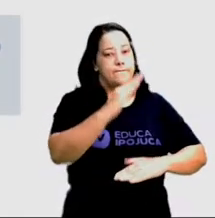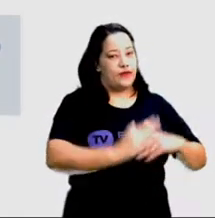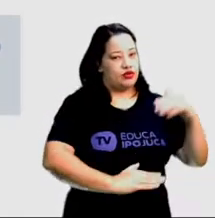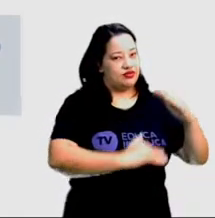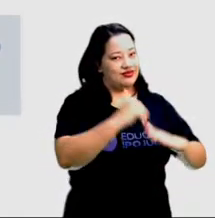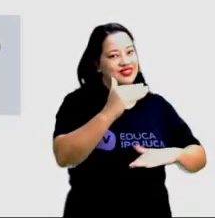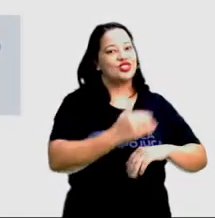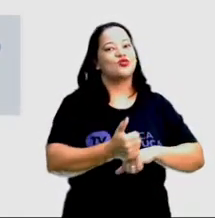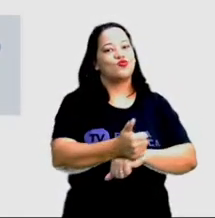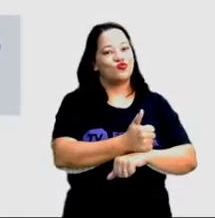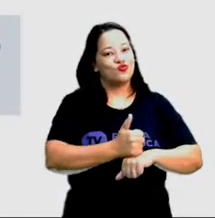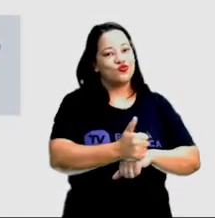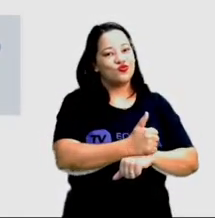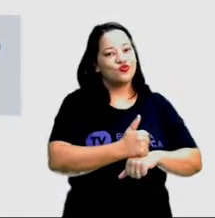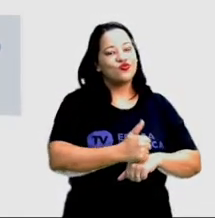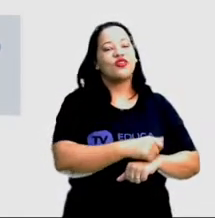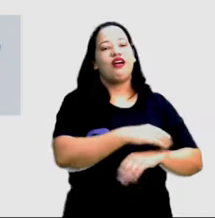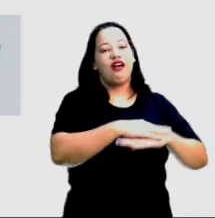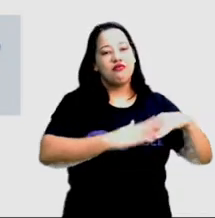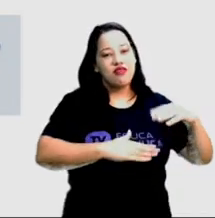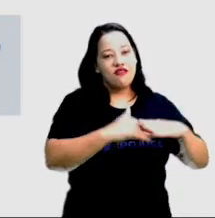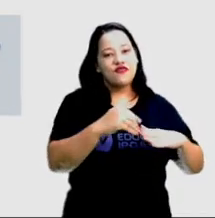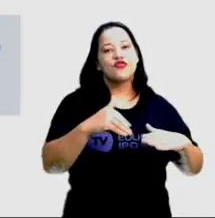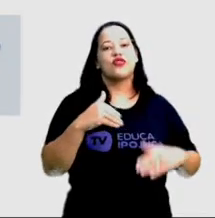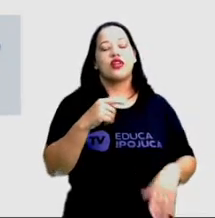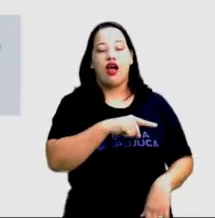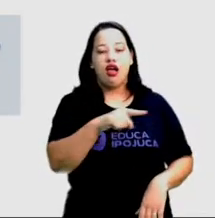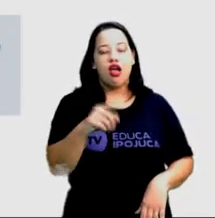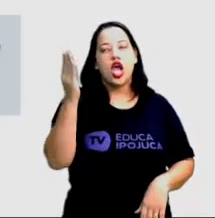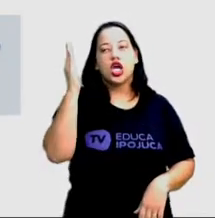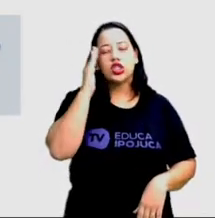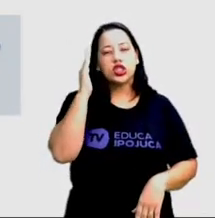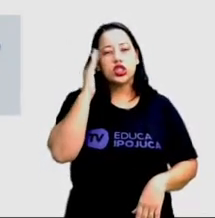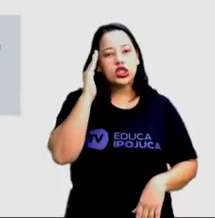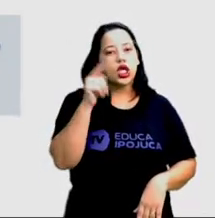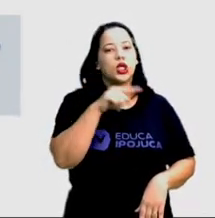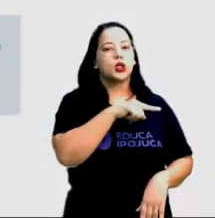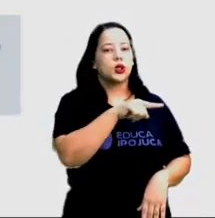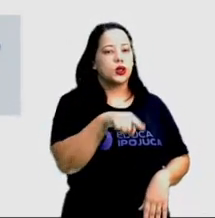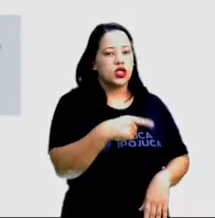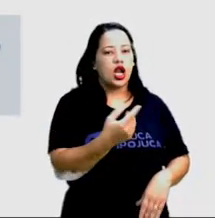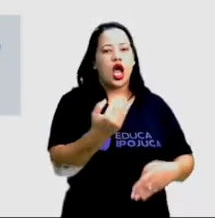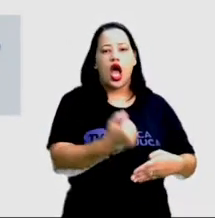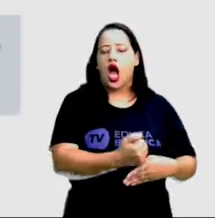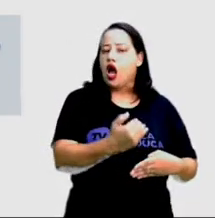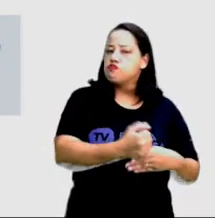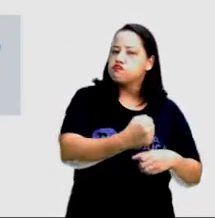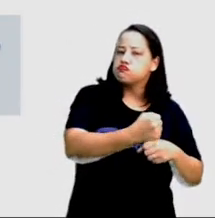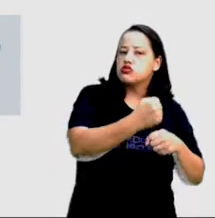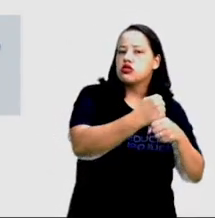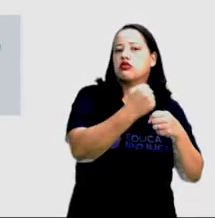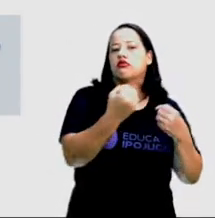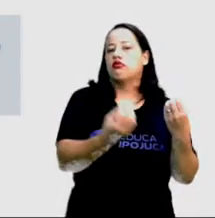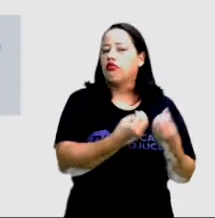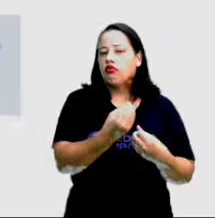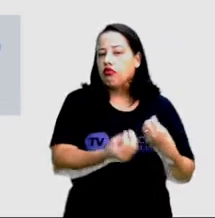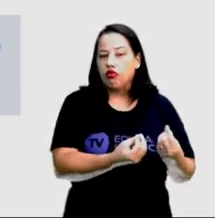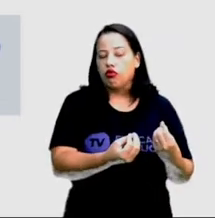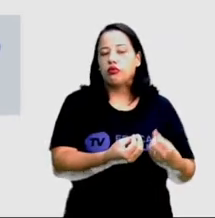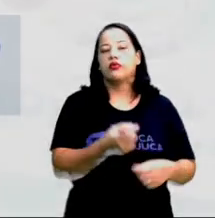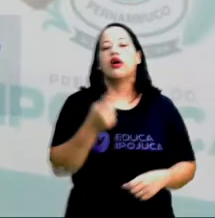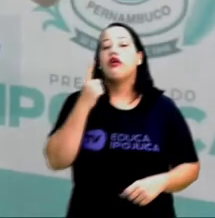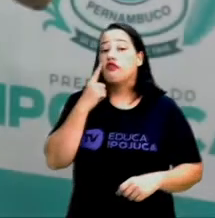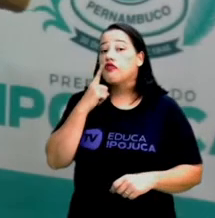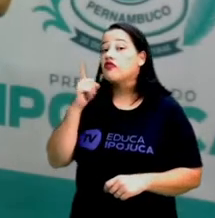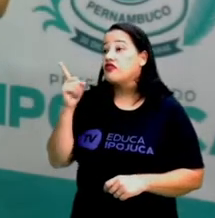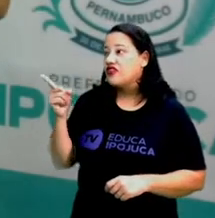profissionais que entendem de cada parte a ser construída. Como assim, professora? Vamos ver